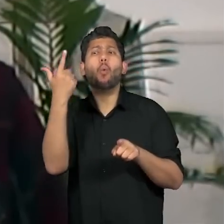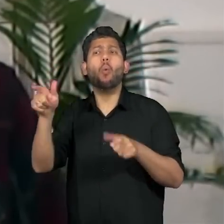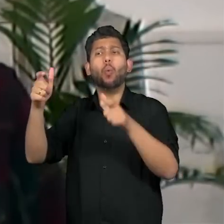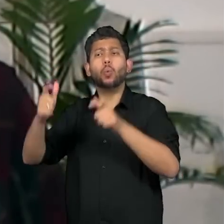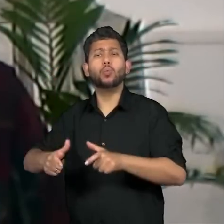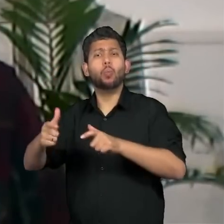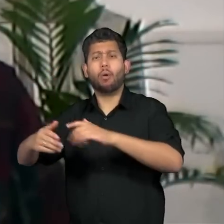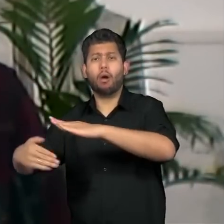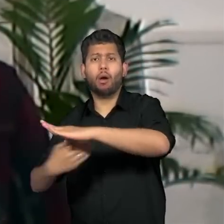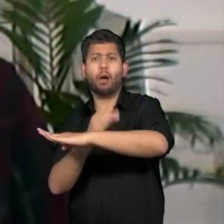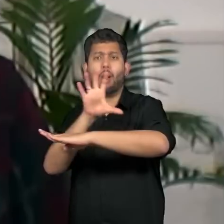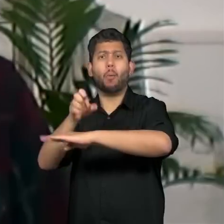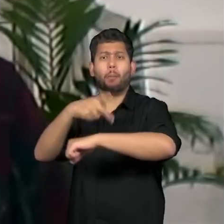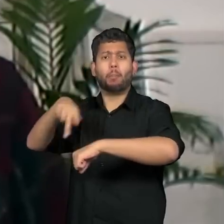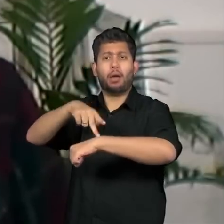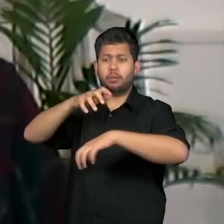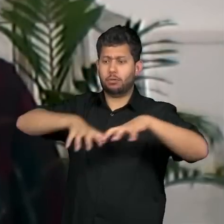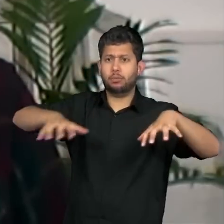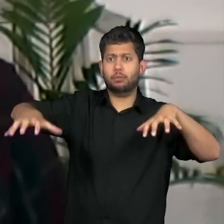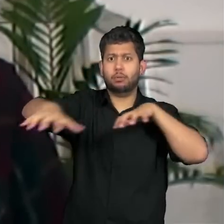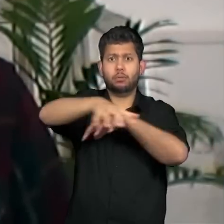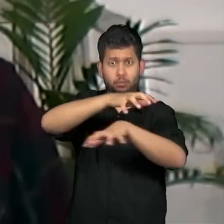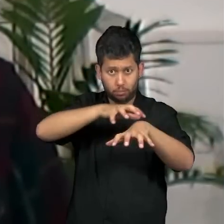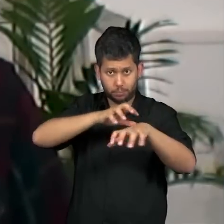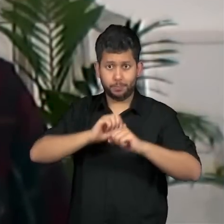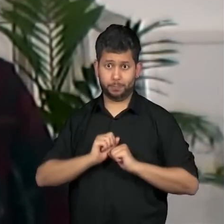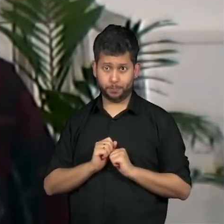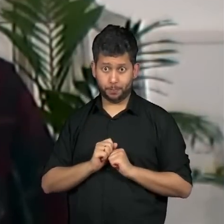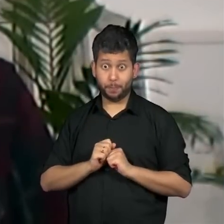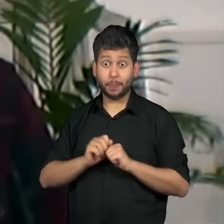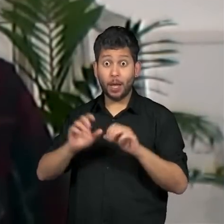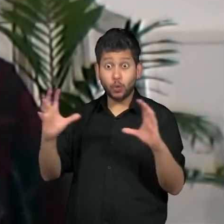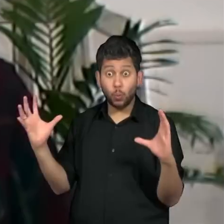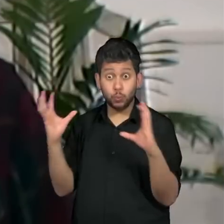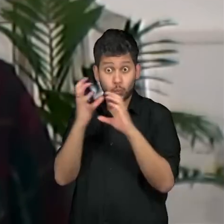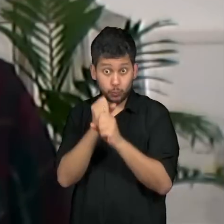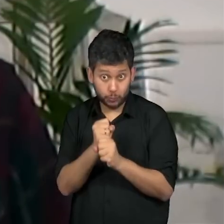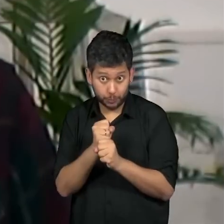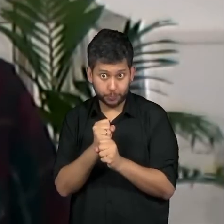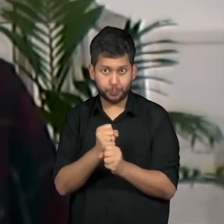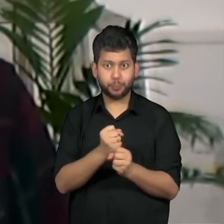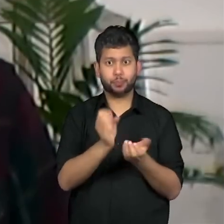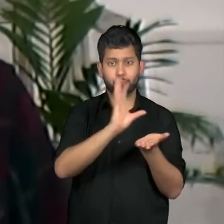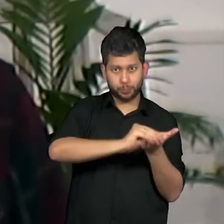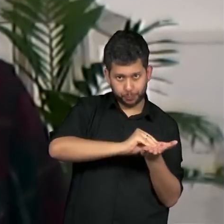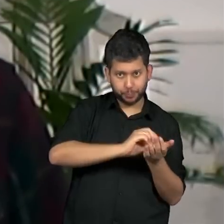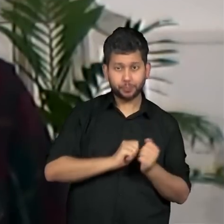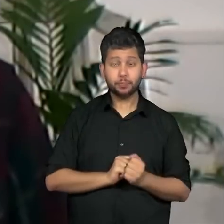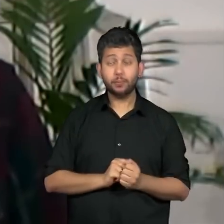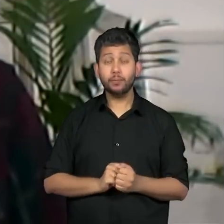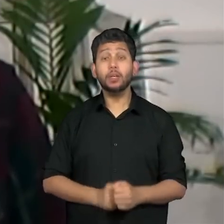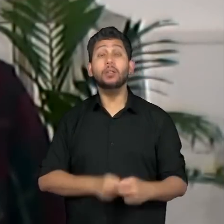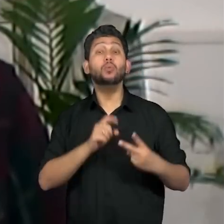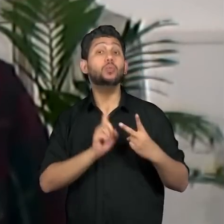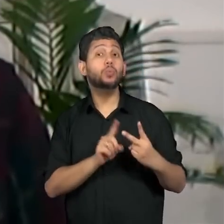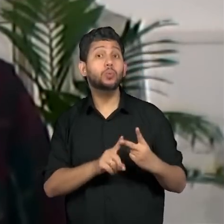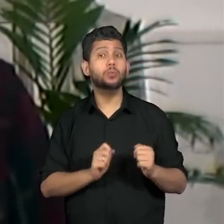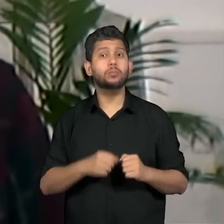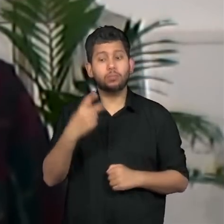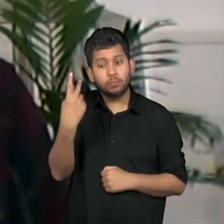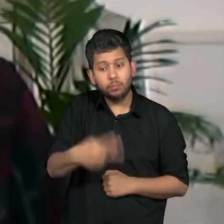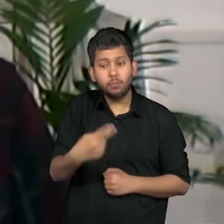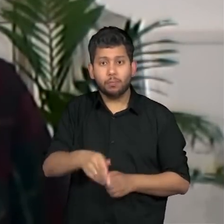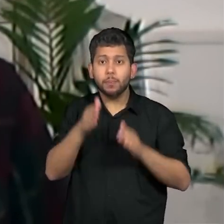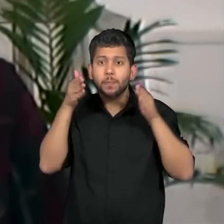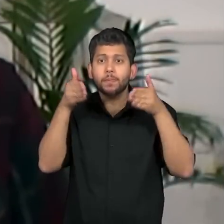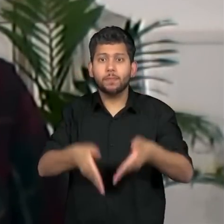ecossistemas em outros países. A segunda parte do artigo, ela tem foco especificamente no